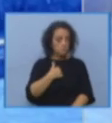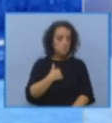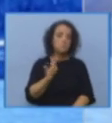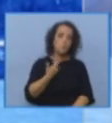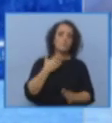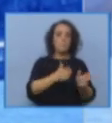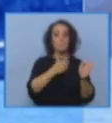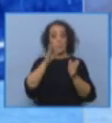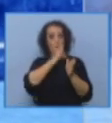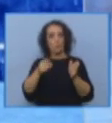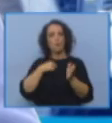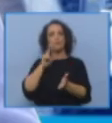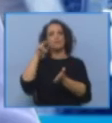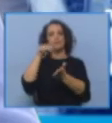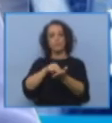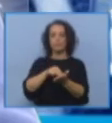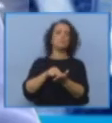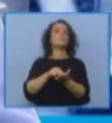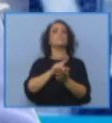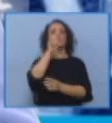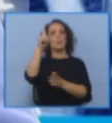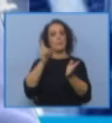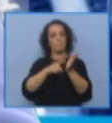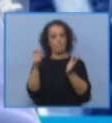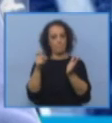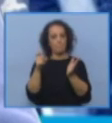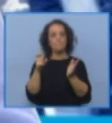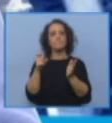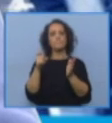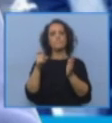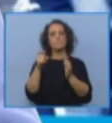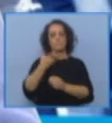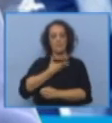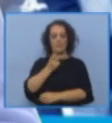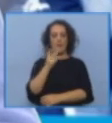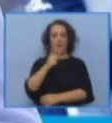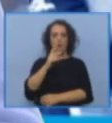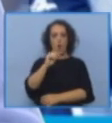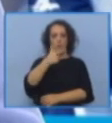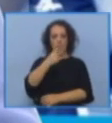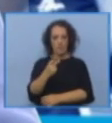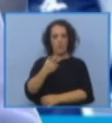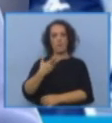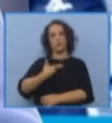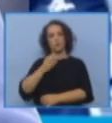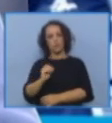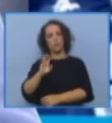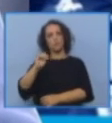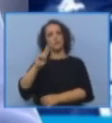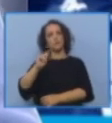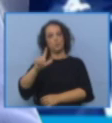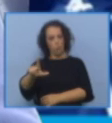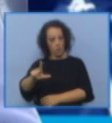experiência de vida com o CIU aos Estados Unidos, ou da Dakota do Sul, e eu confrontei